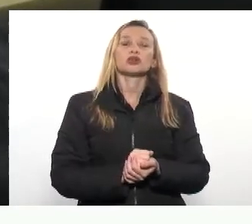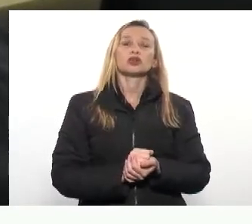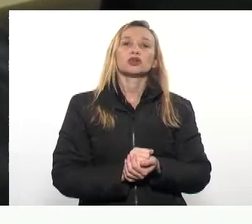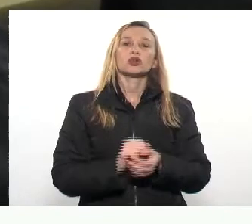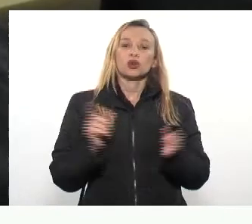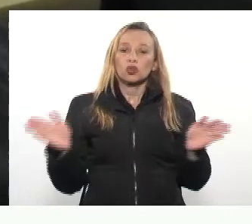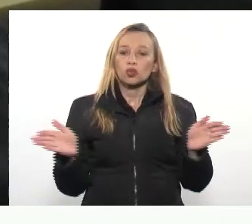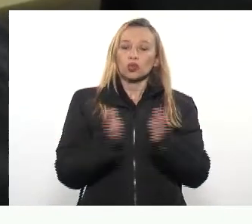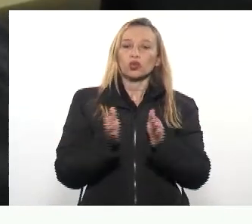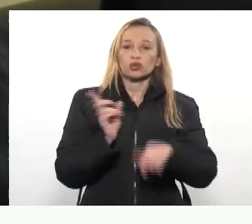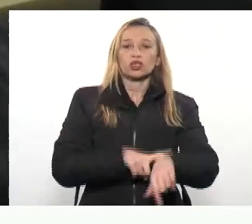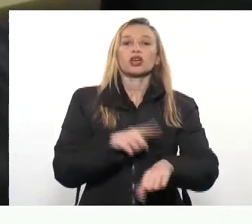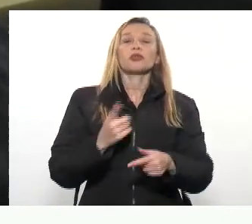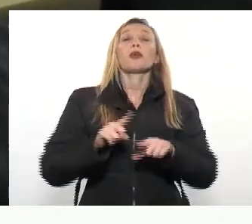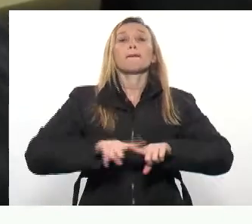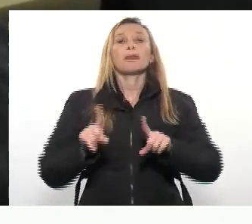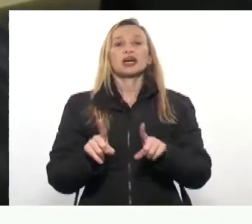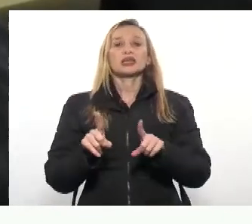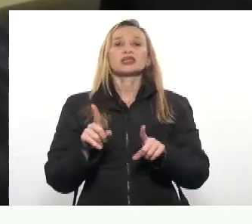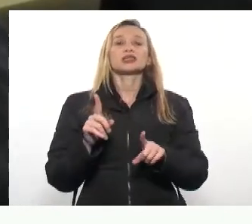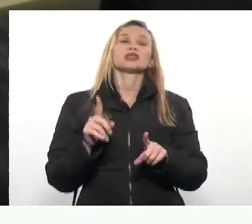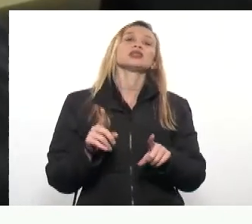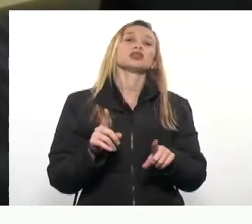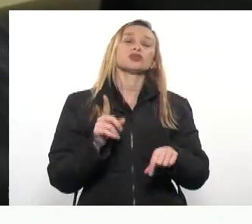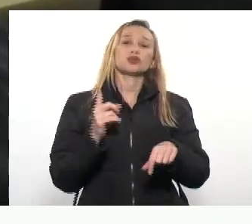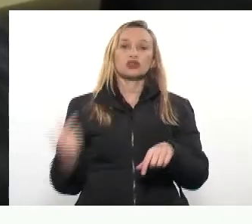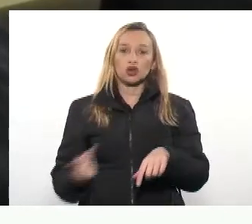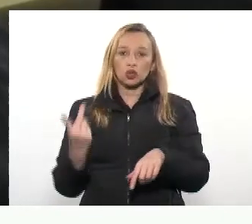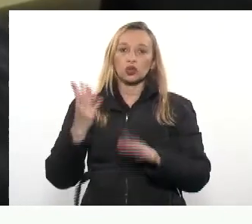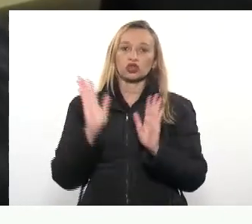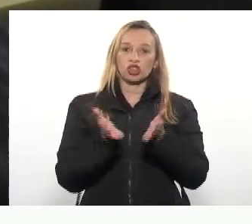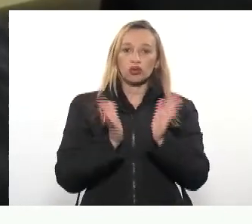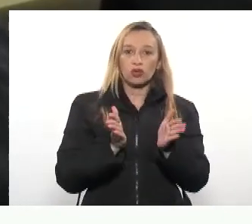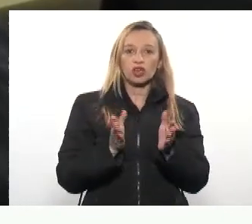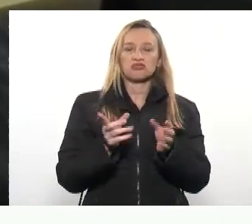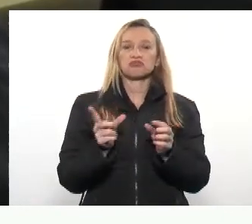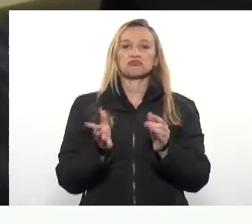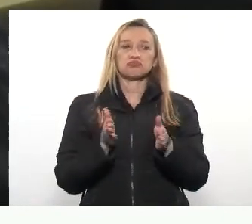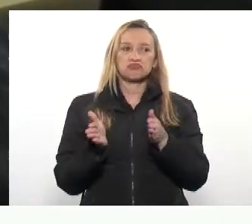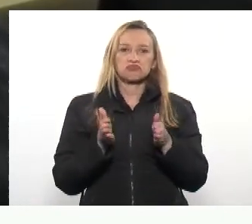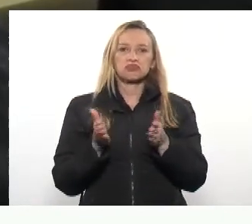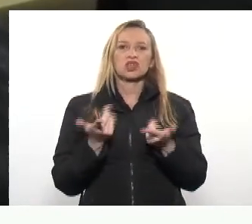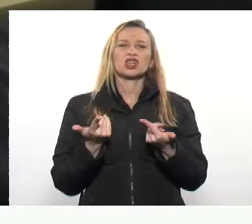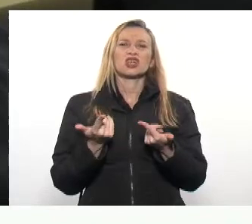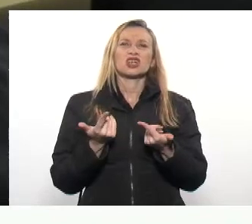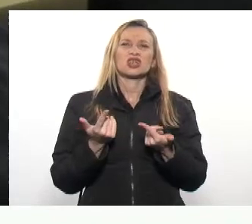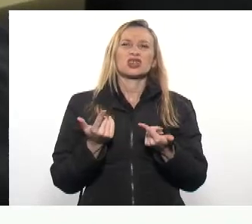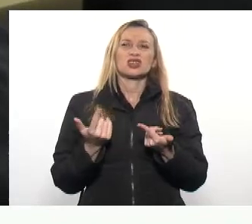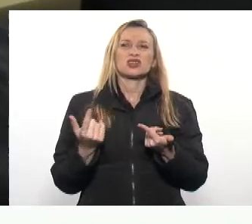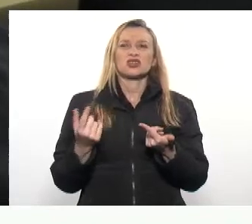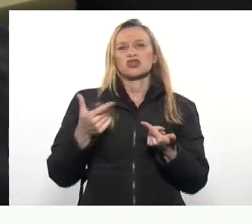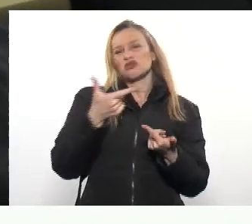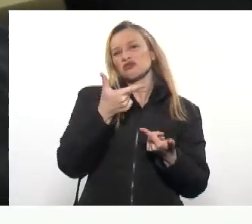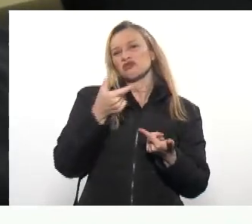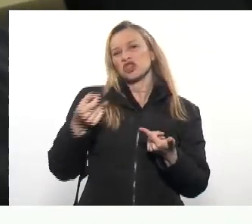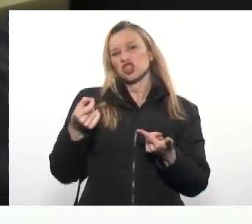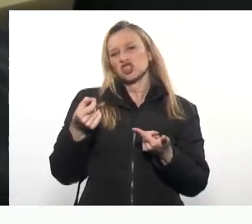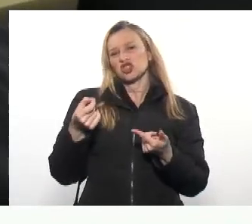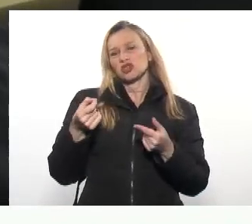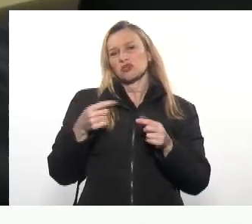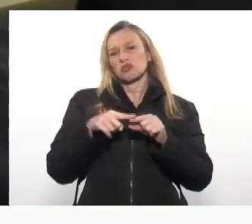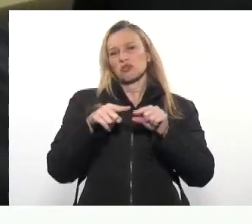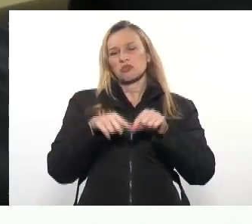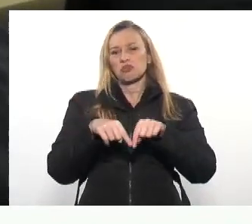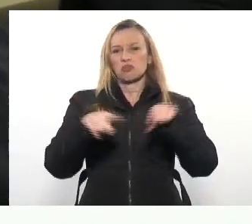médio prazo, mas a tarifa atual, que contempla lá a tarifa mínima, que é equivalente a 20 metros cúbicos, no caso da